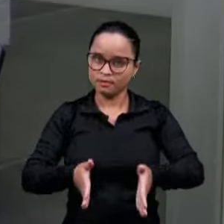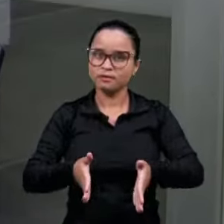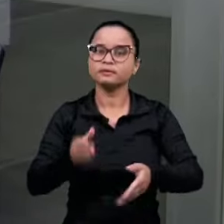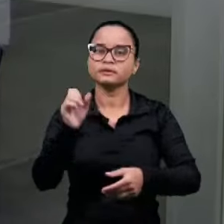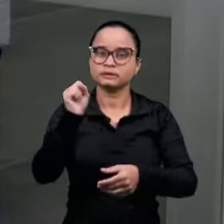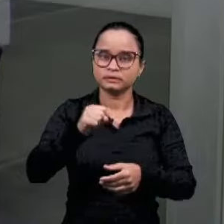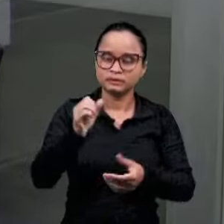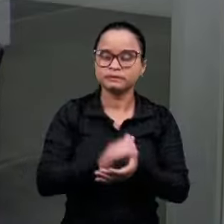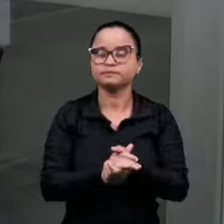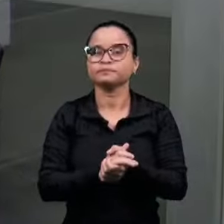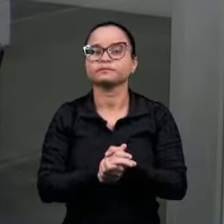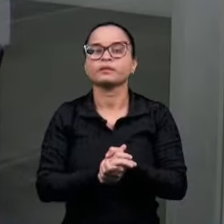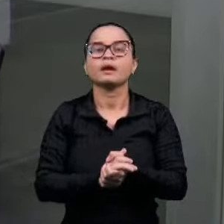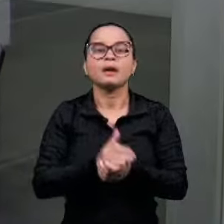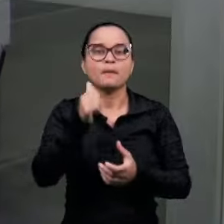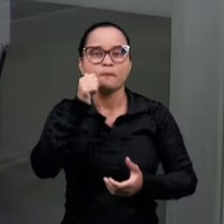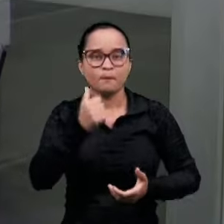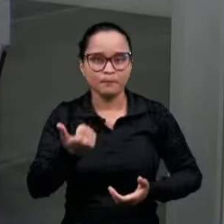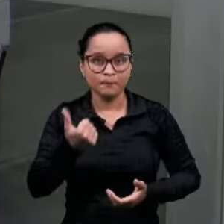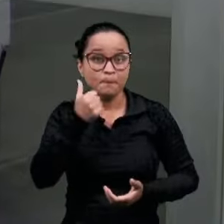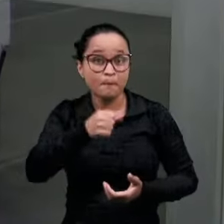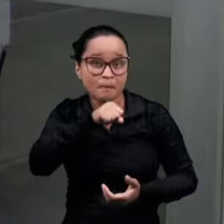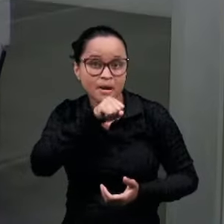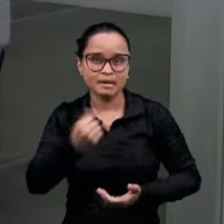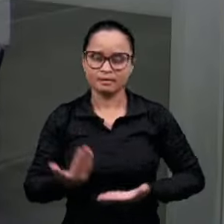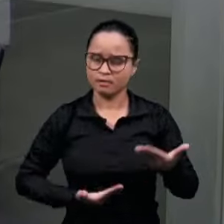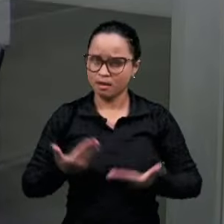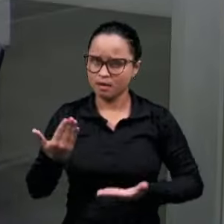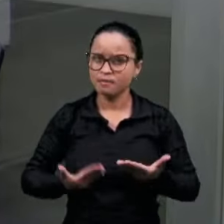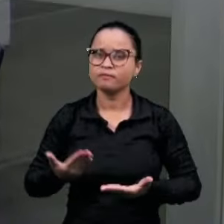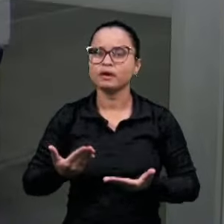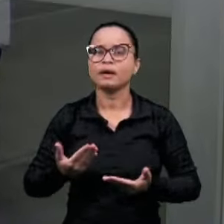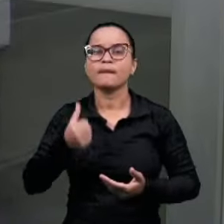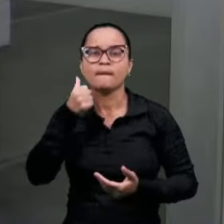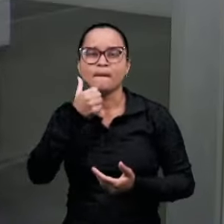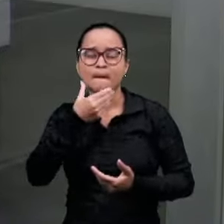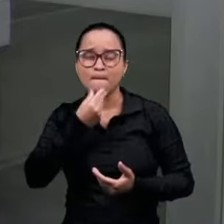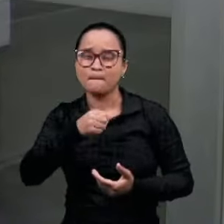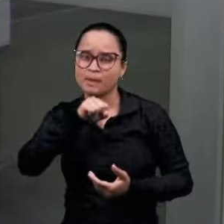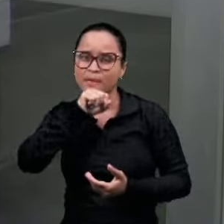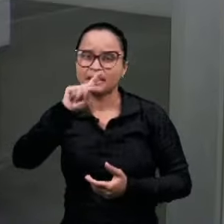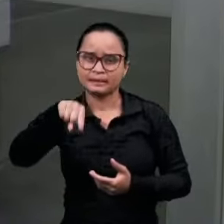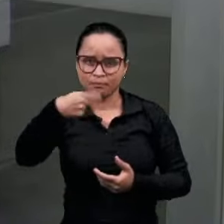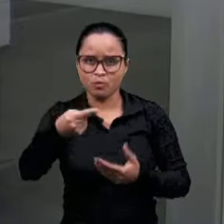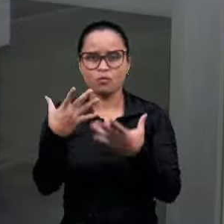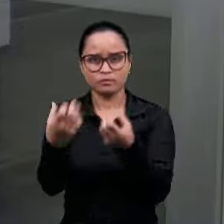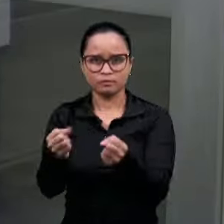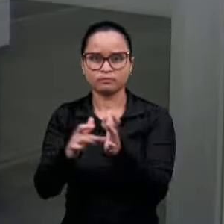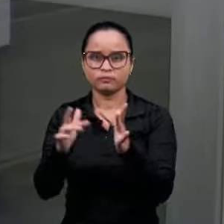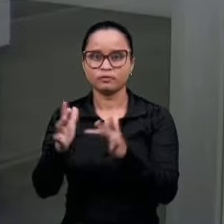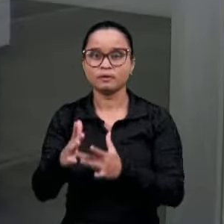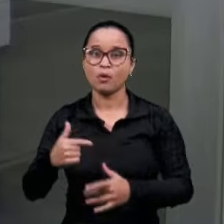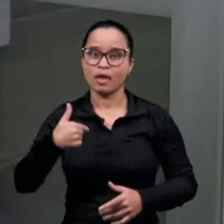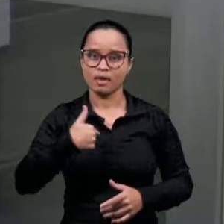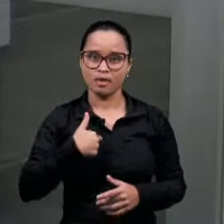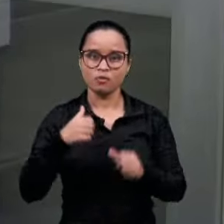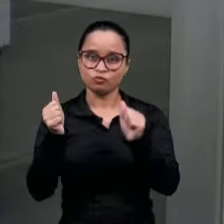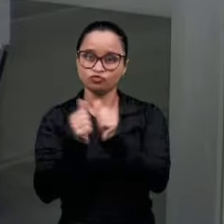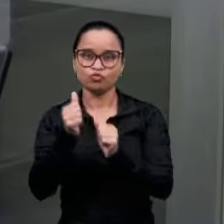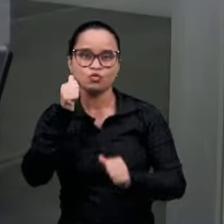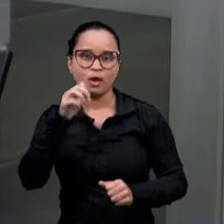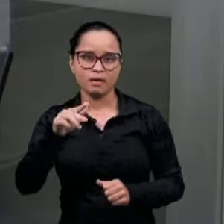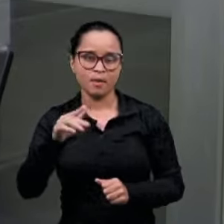serva, meu pai se converteu depois, mas a minha mãe conduziu eu e minha irmã para a